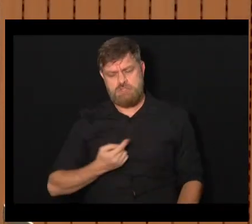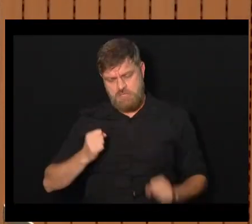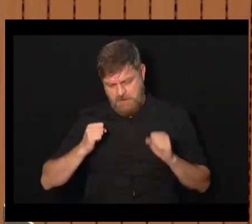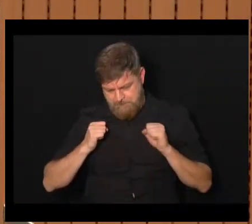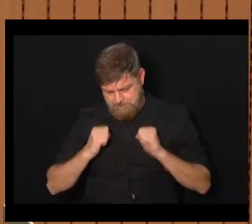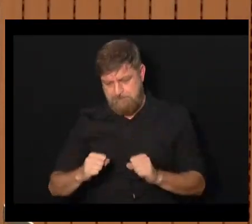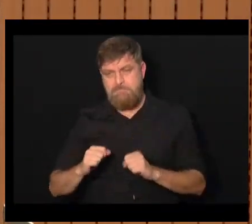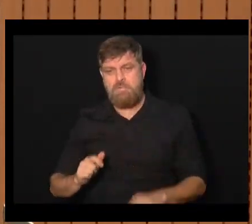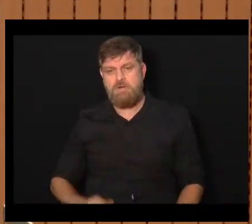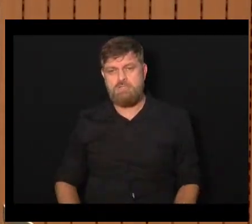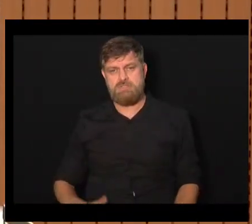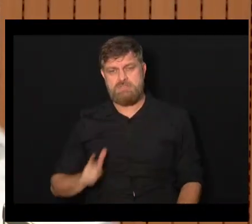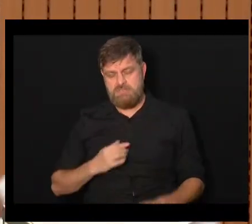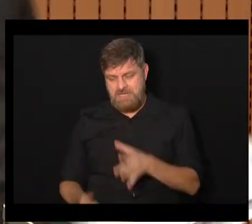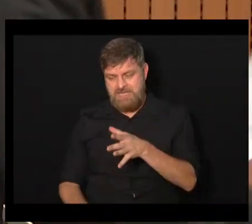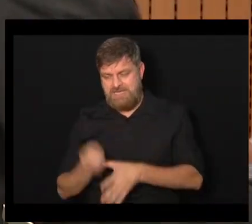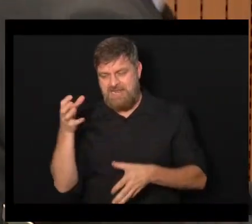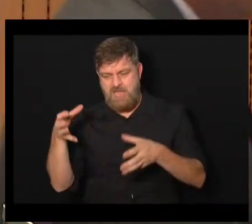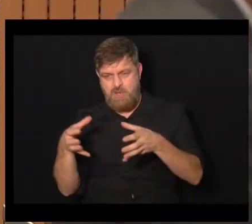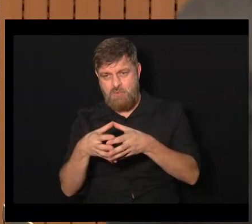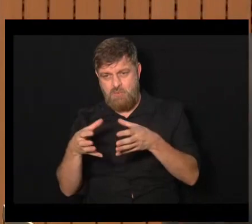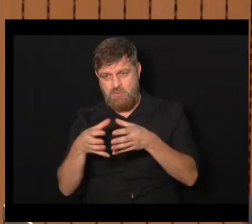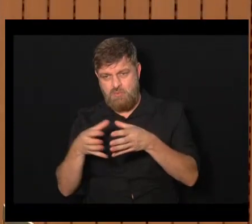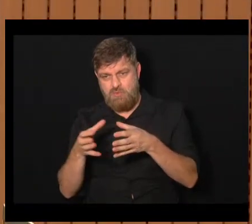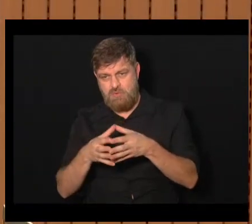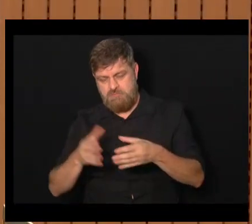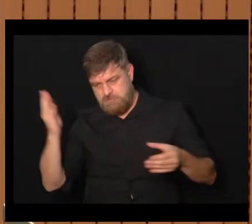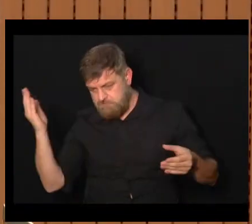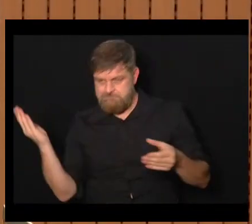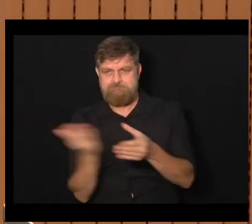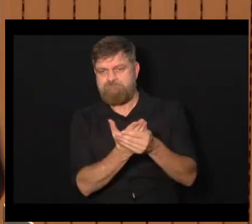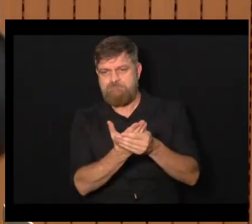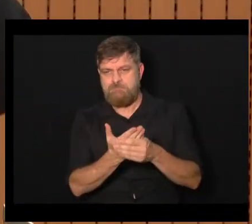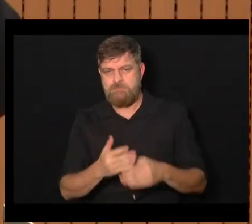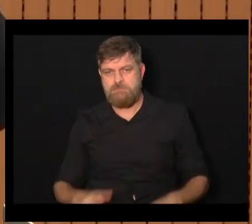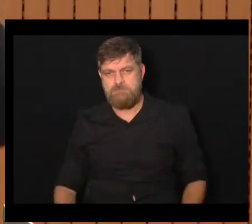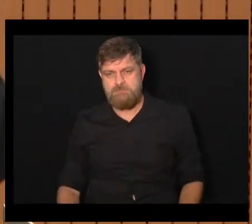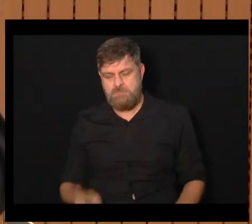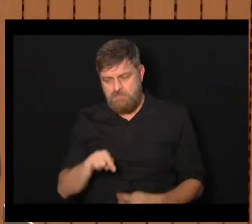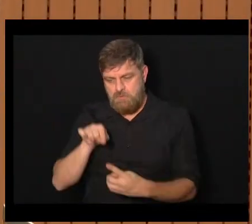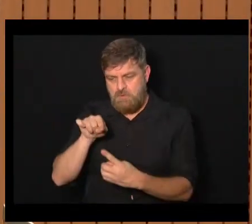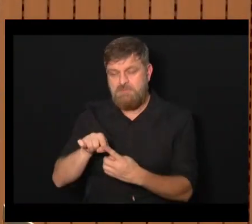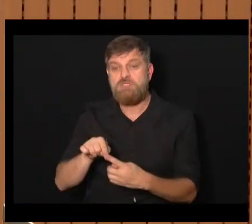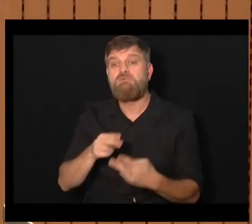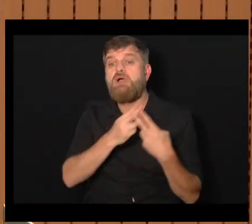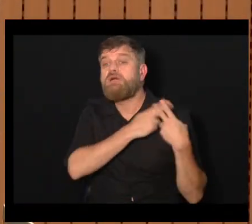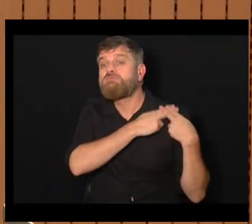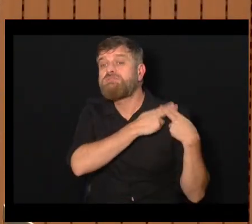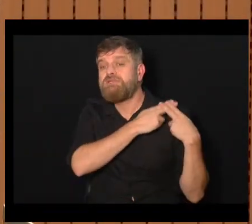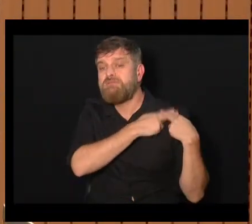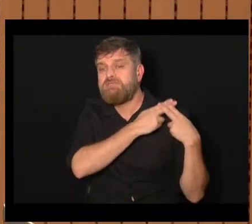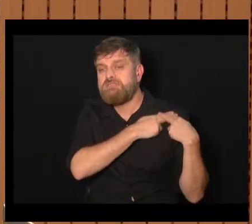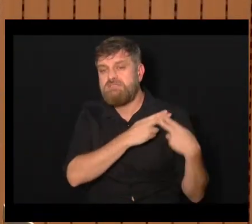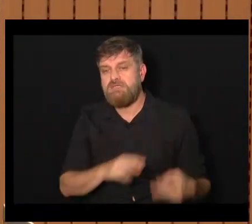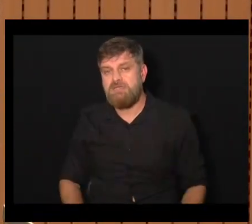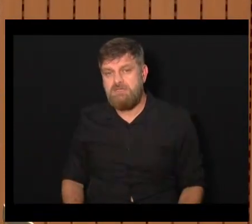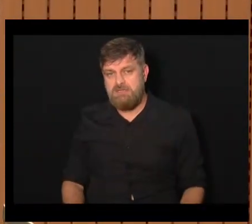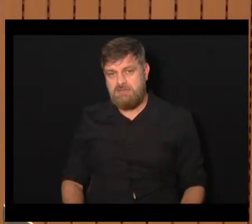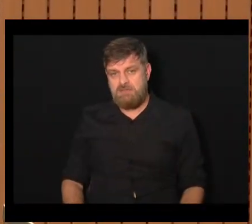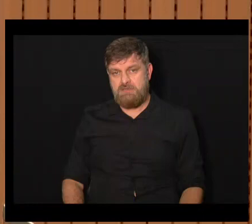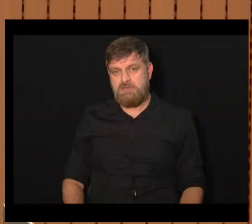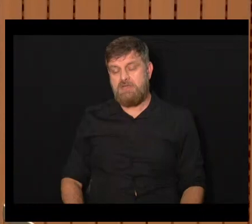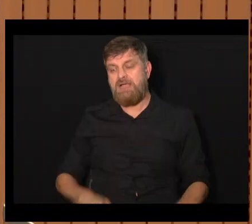for o caso, instalar uma comissão parlamentar de inquérito aqui para começar a responsabilizar as pessoas que